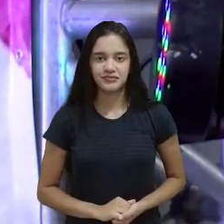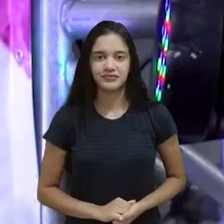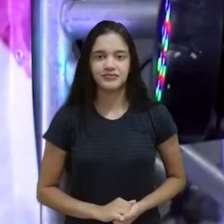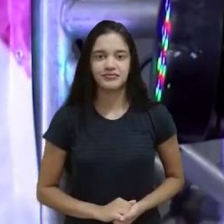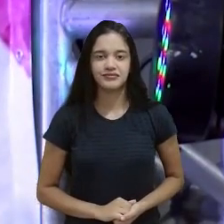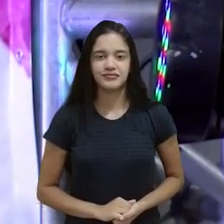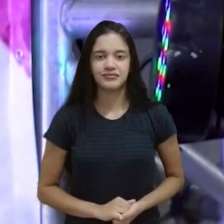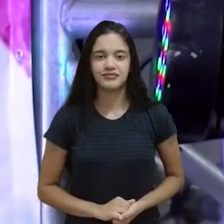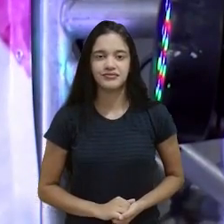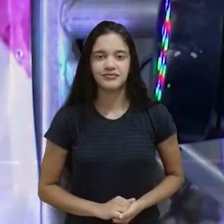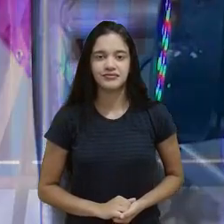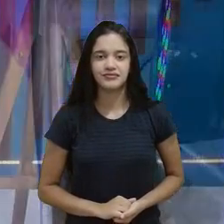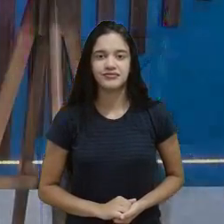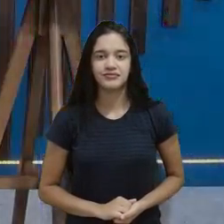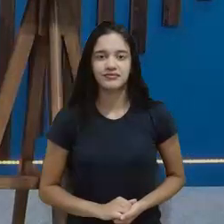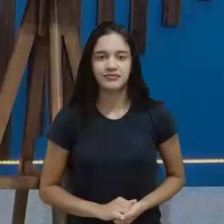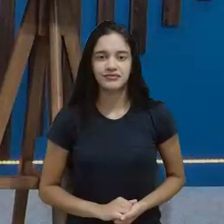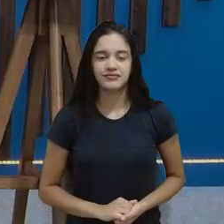guardei esse...